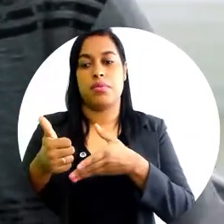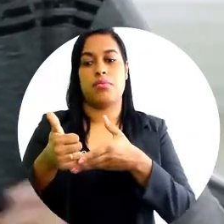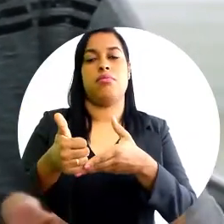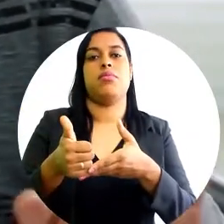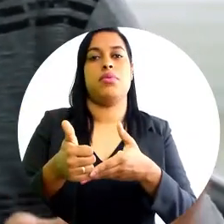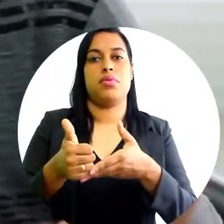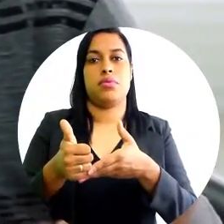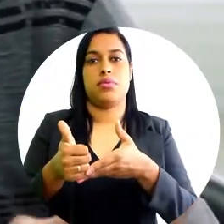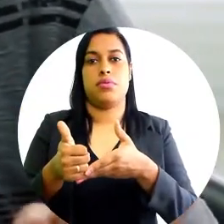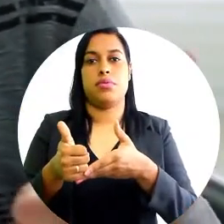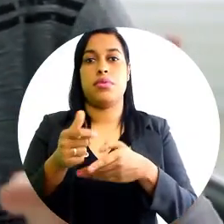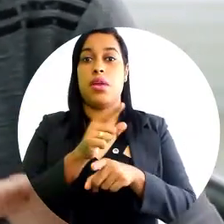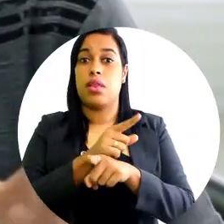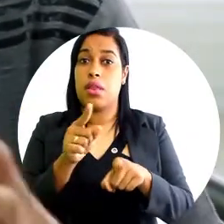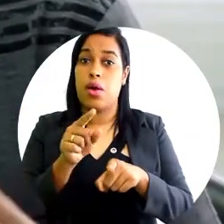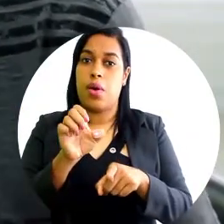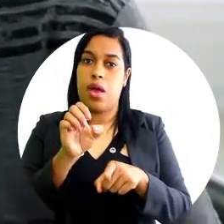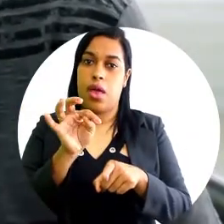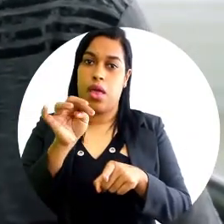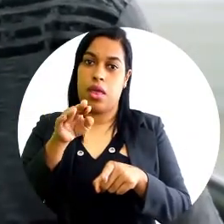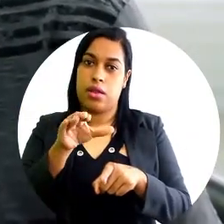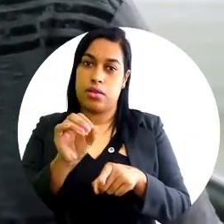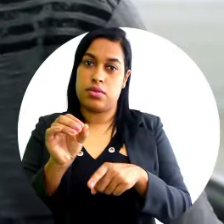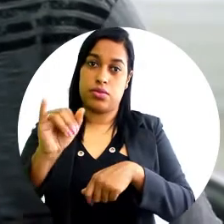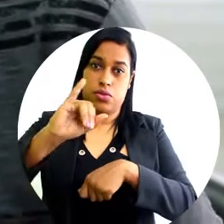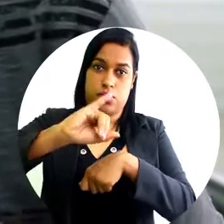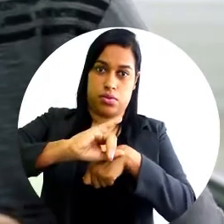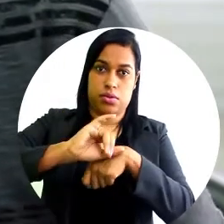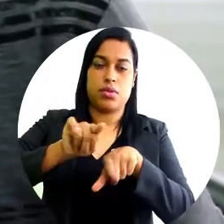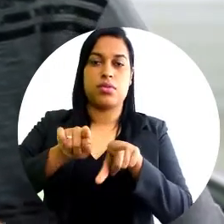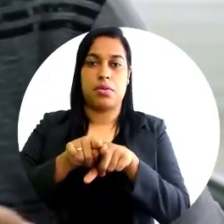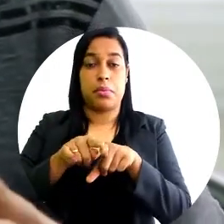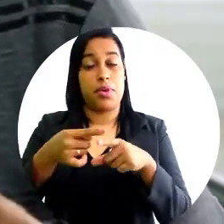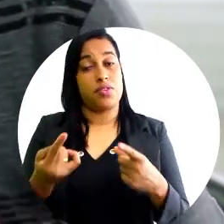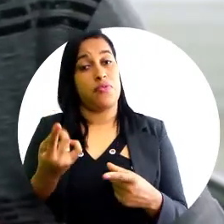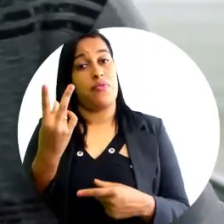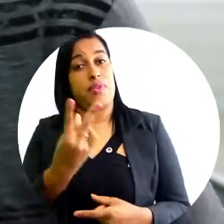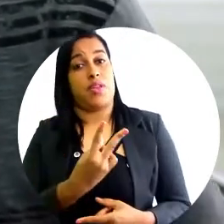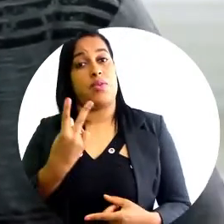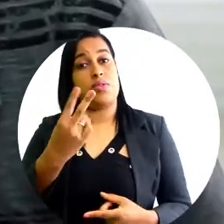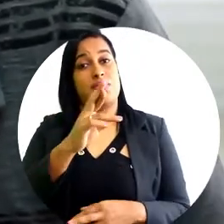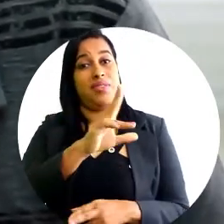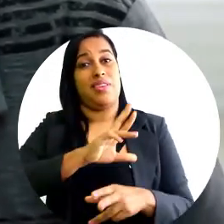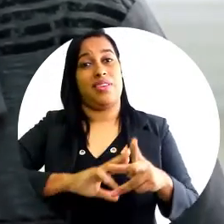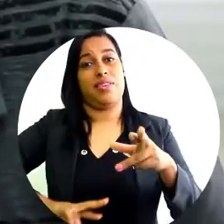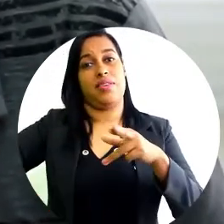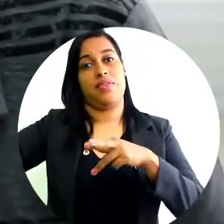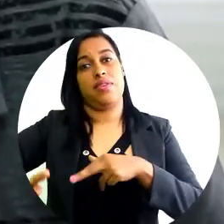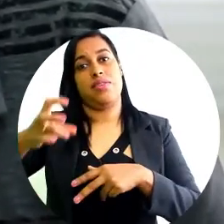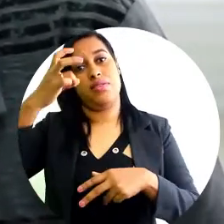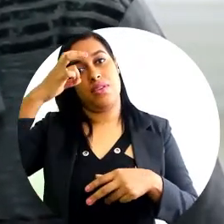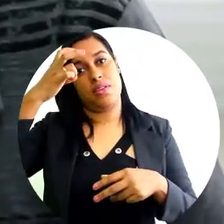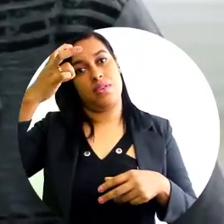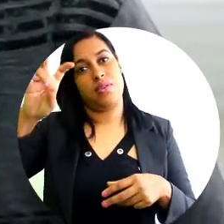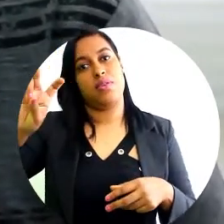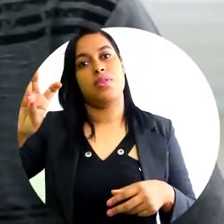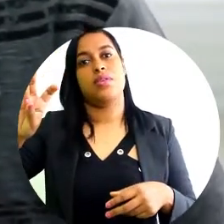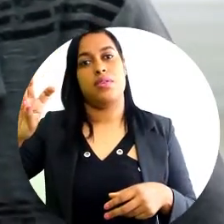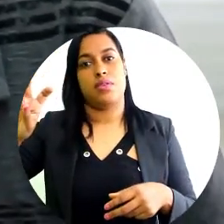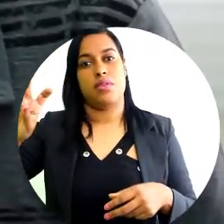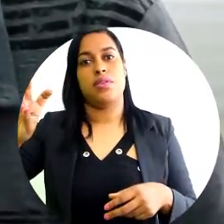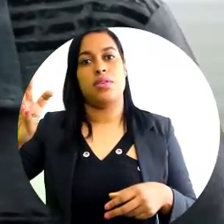argumentos da contribuição não etnocêntrica, mas valorizando a diversidade